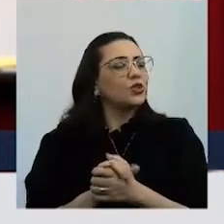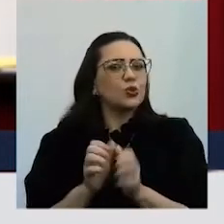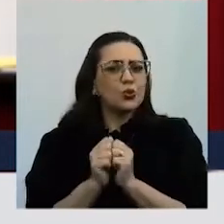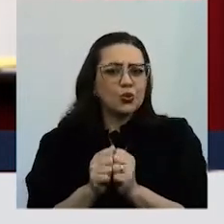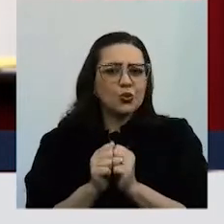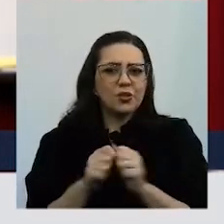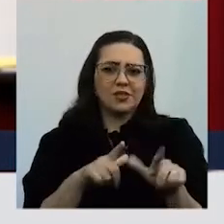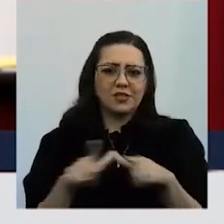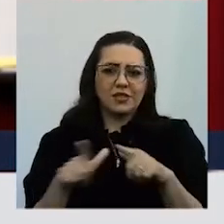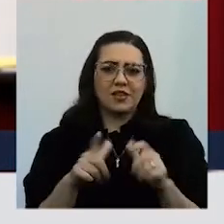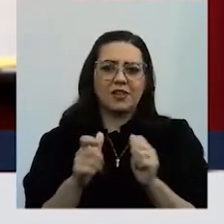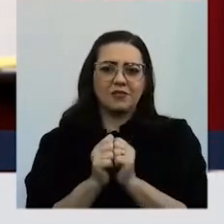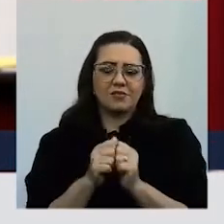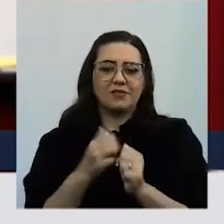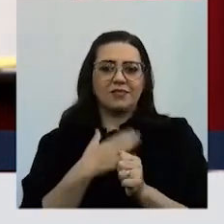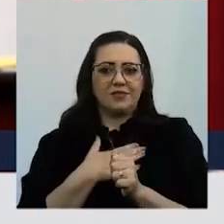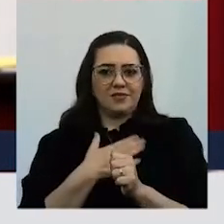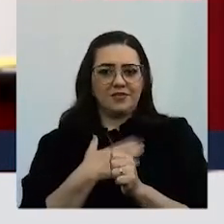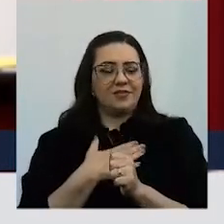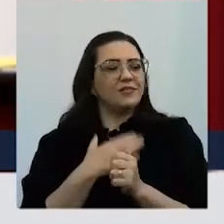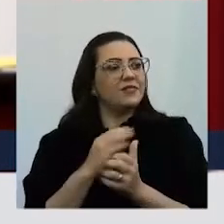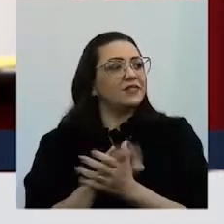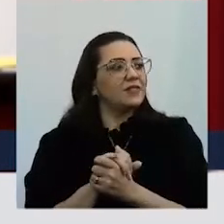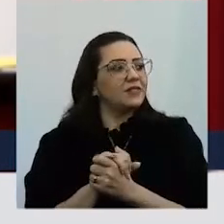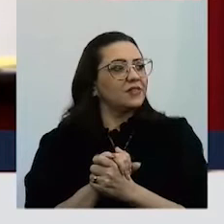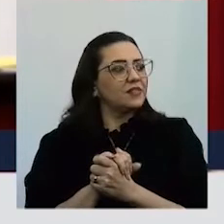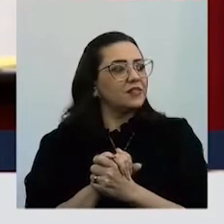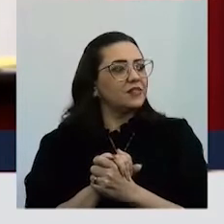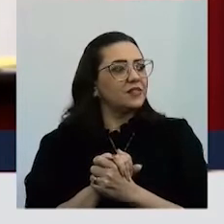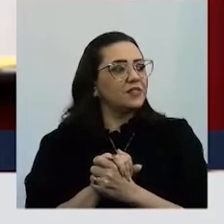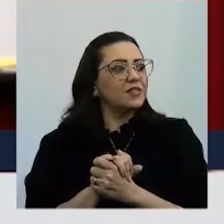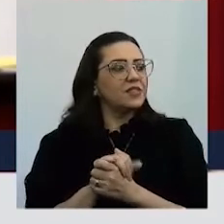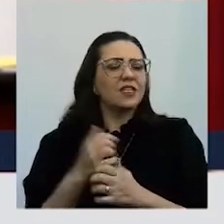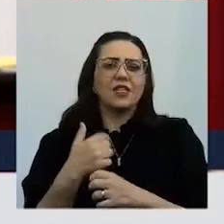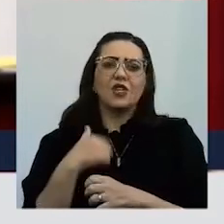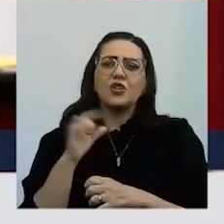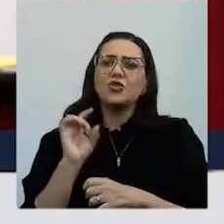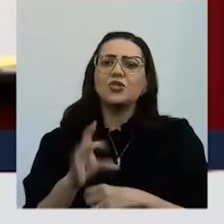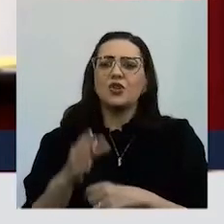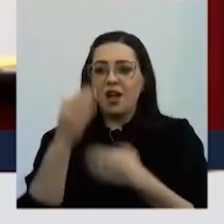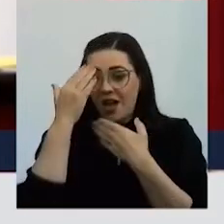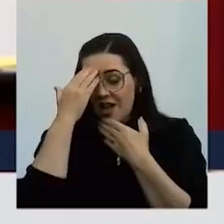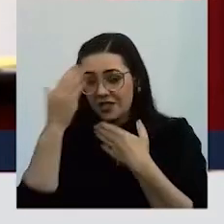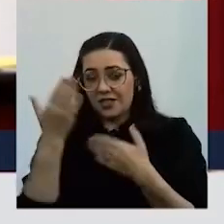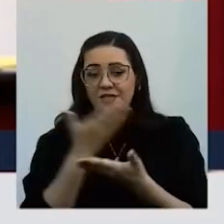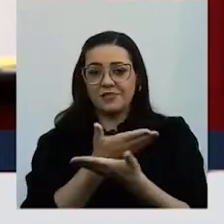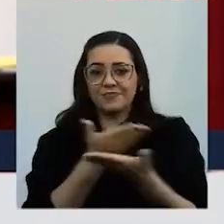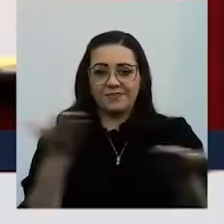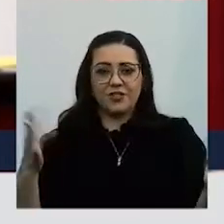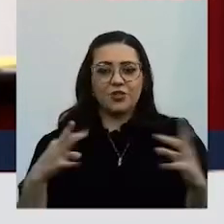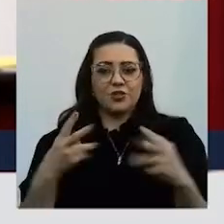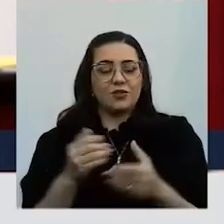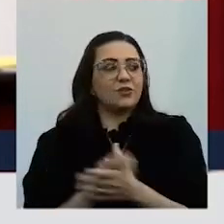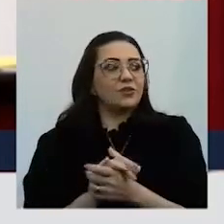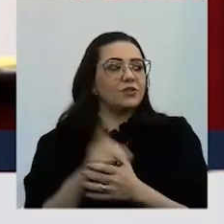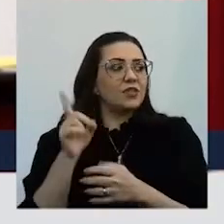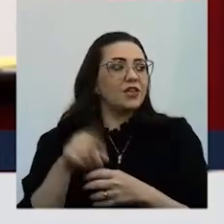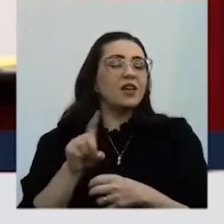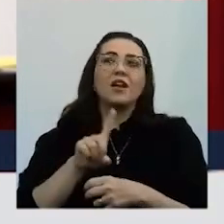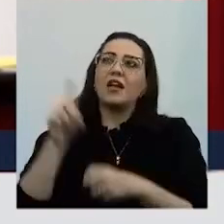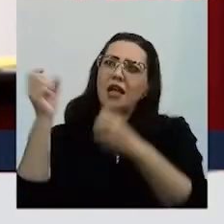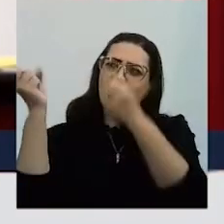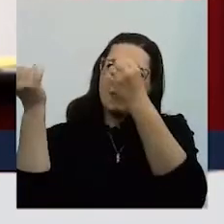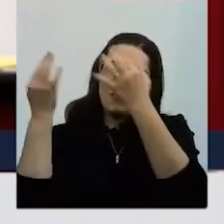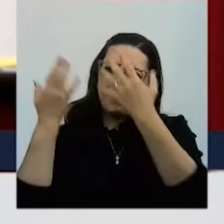que deixaram, trabalharam comigo, participaram desse trabalho. E eu só tenho a